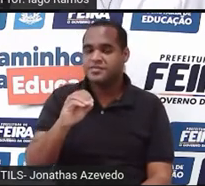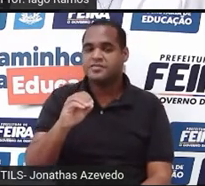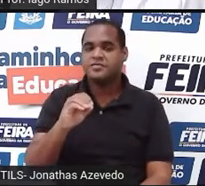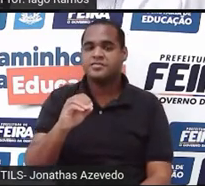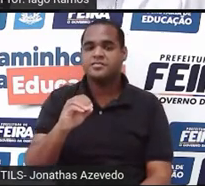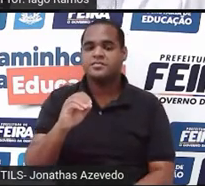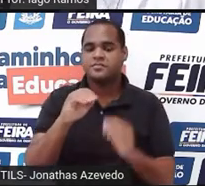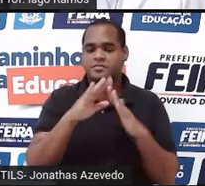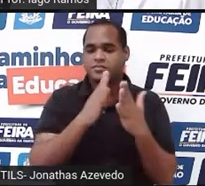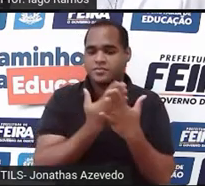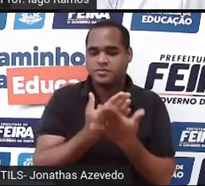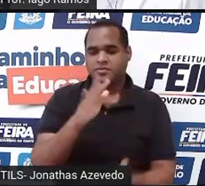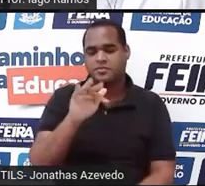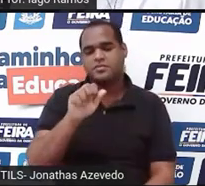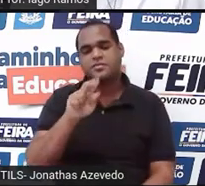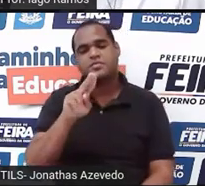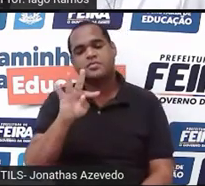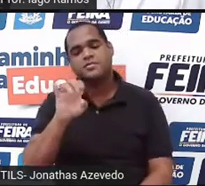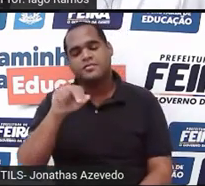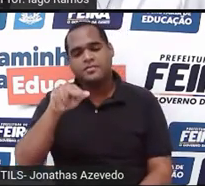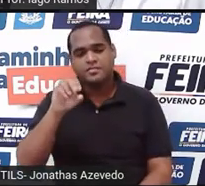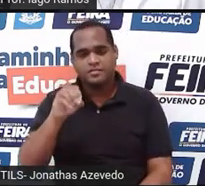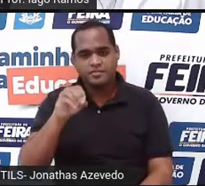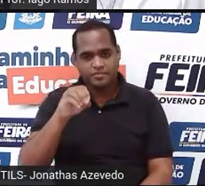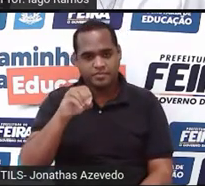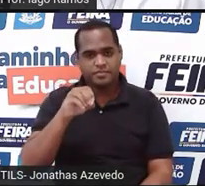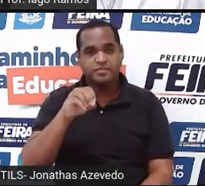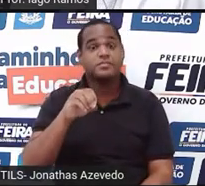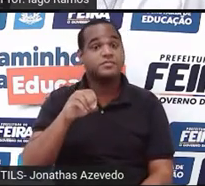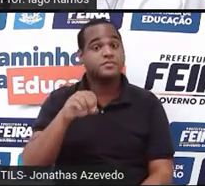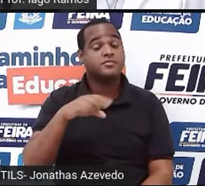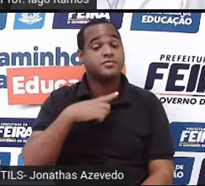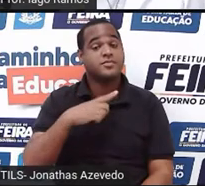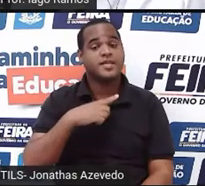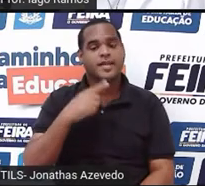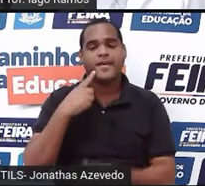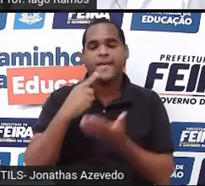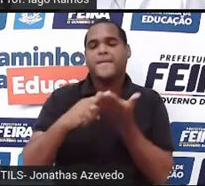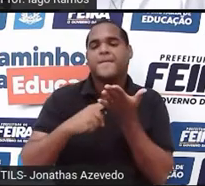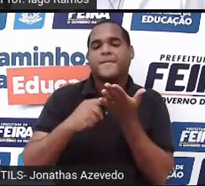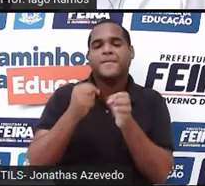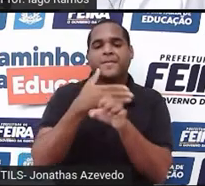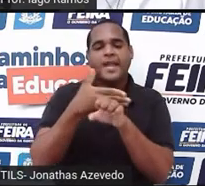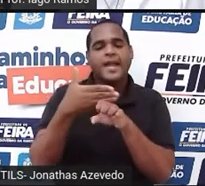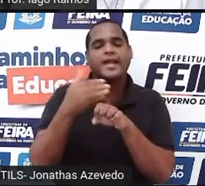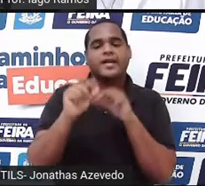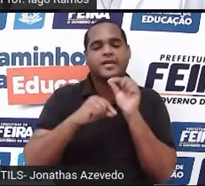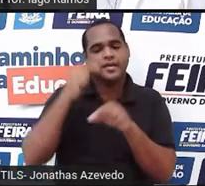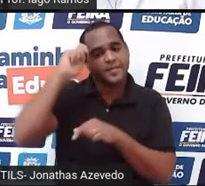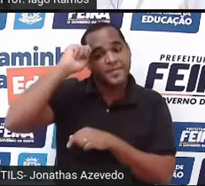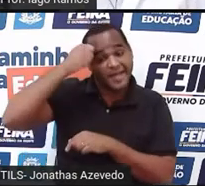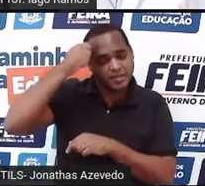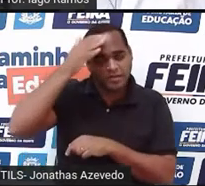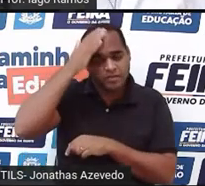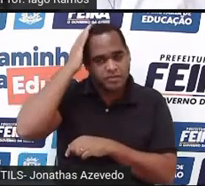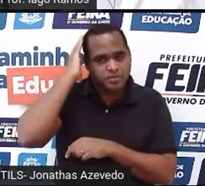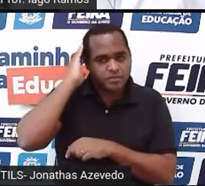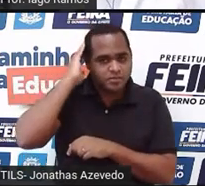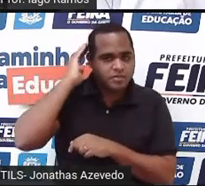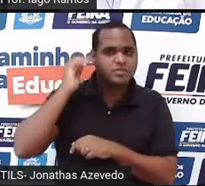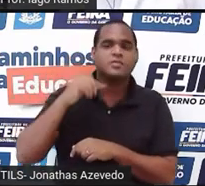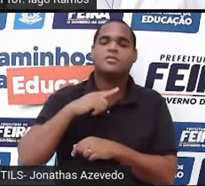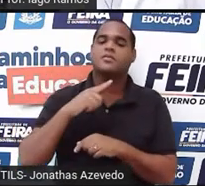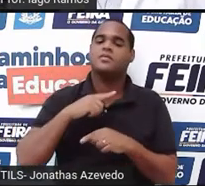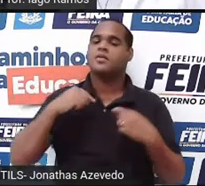da escola municipal Faustino Dias Lima Eu tenho pele branca o meu cabelo ele é preto momento Eu